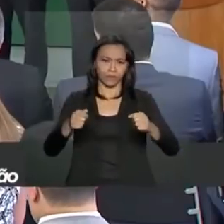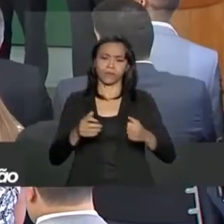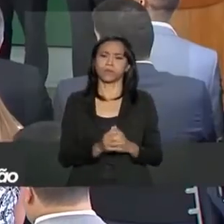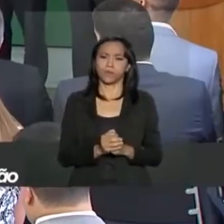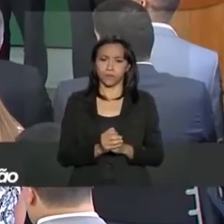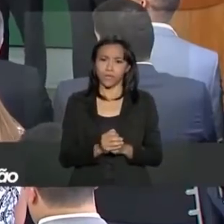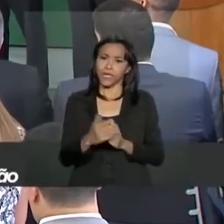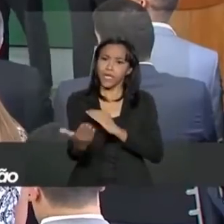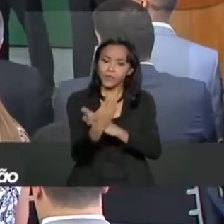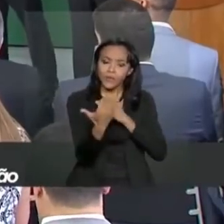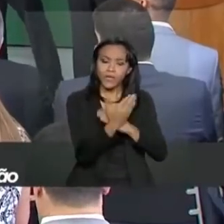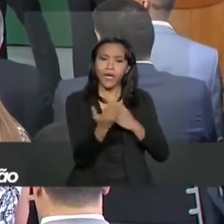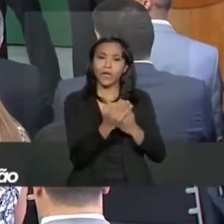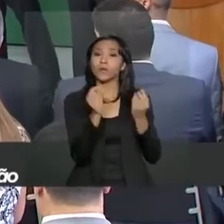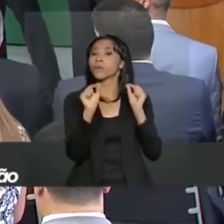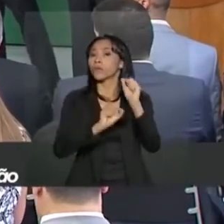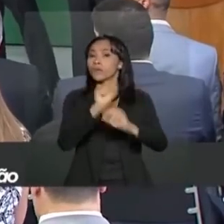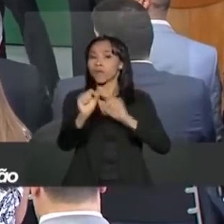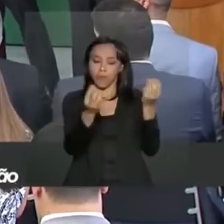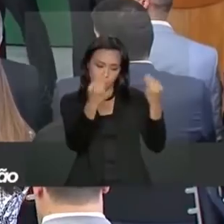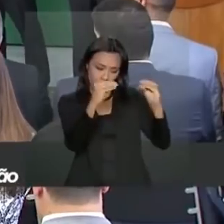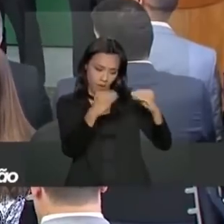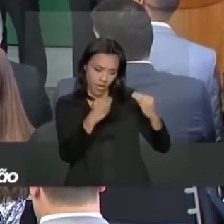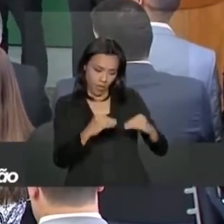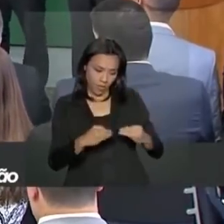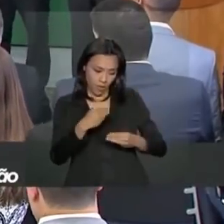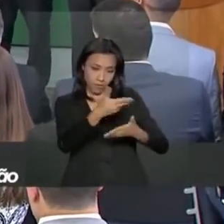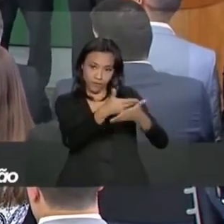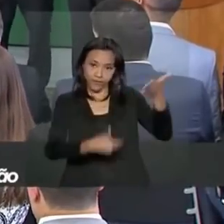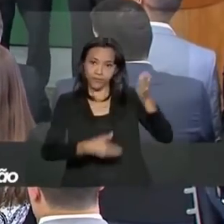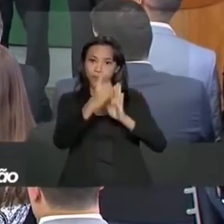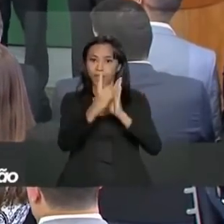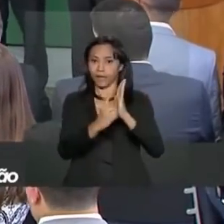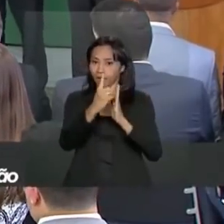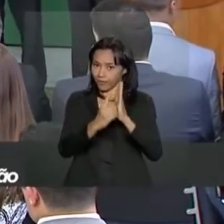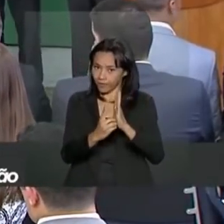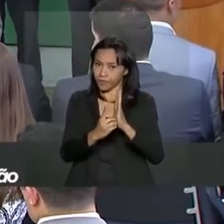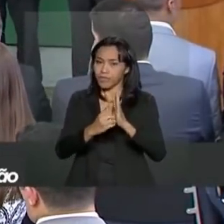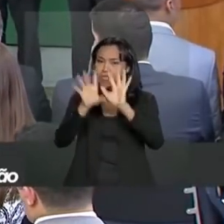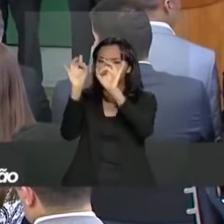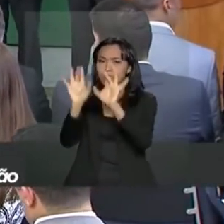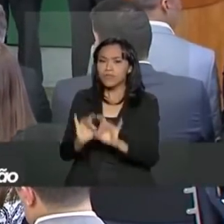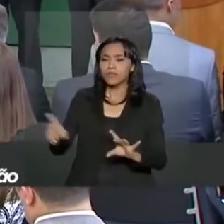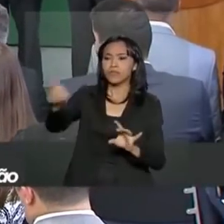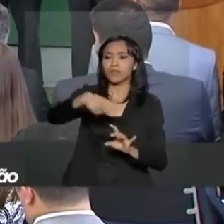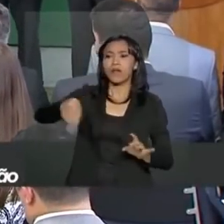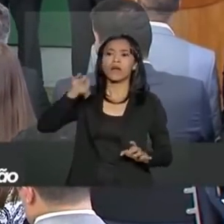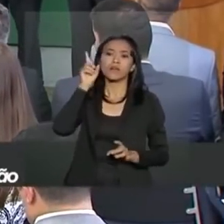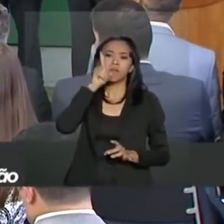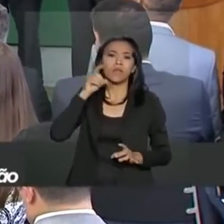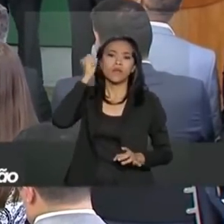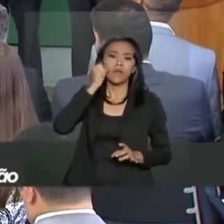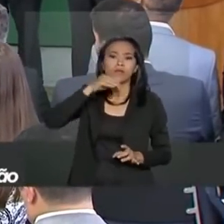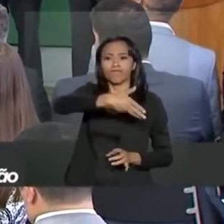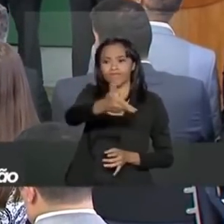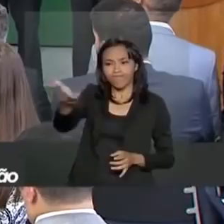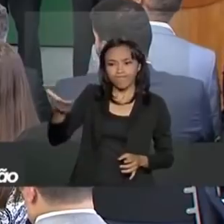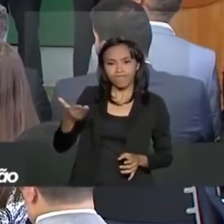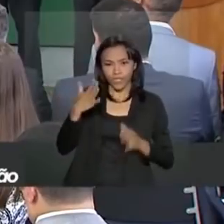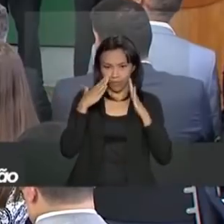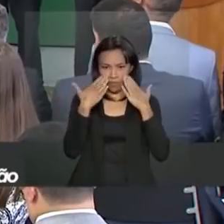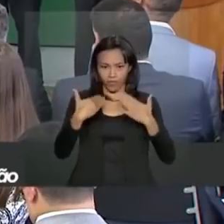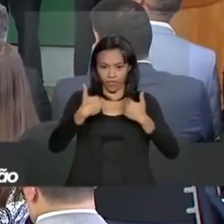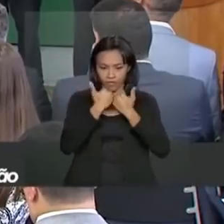exceção que ajudaram na elaboração desse decreto em especial aqui os parlamentares né que estão à minha